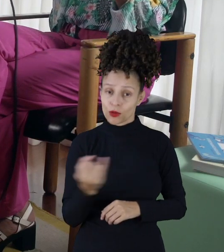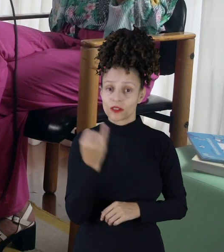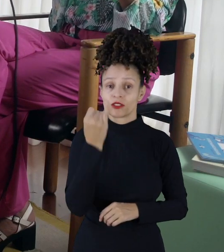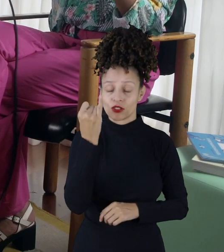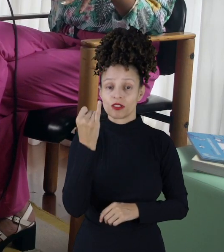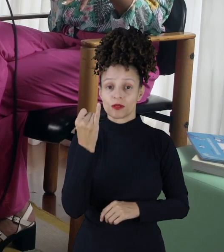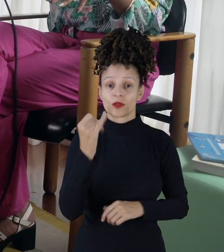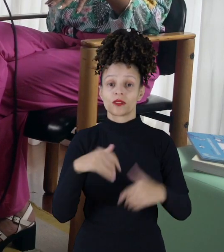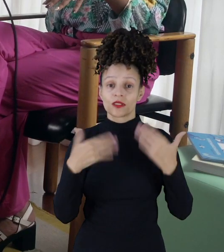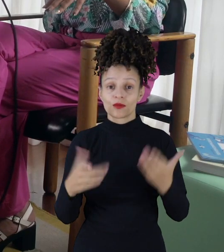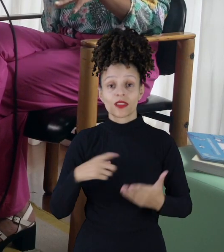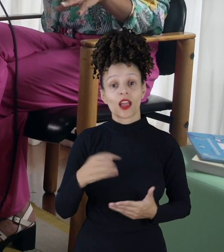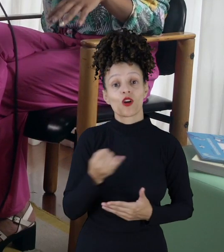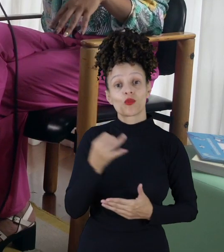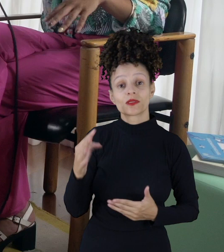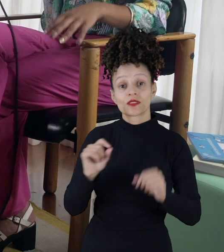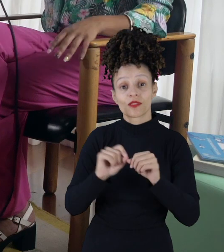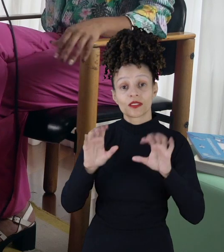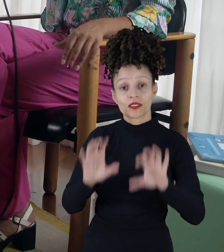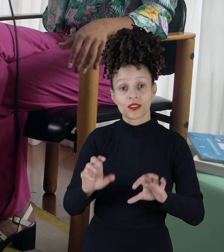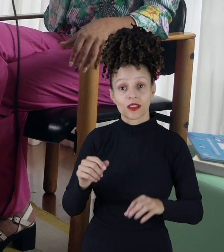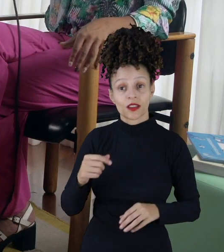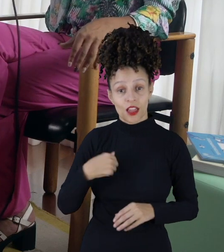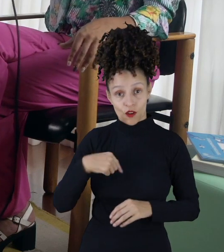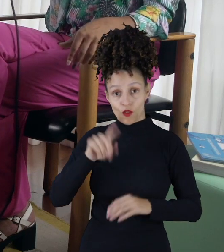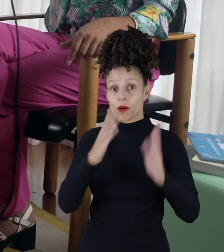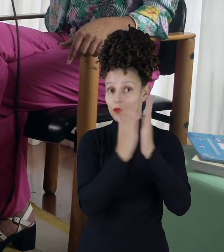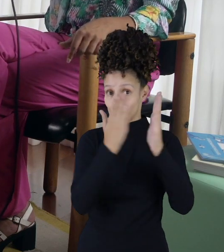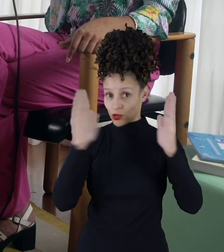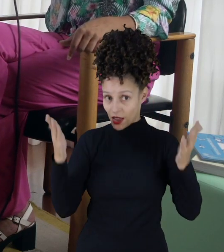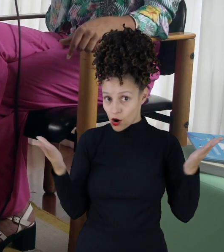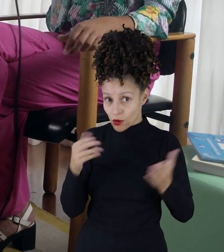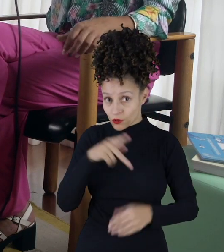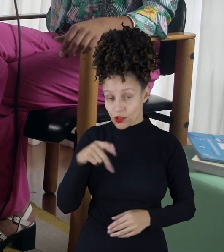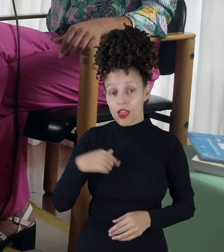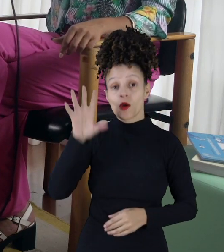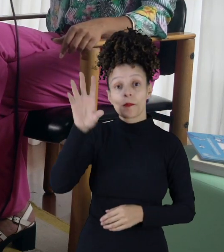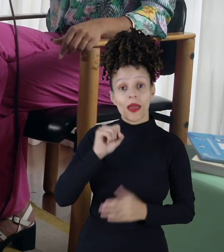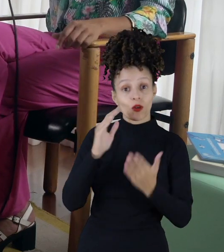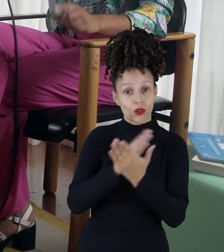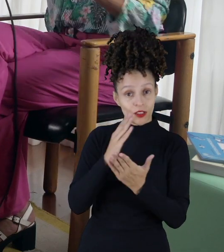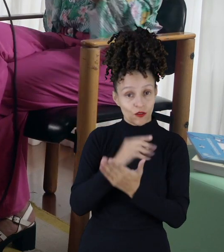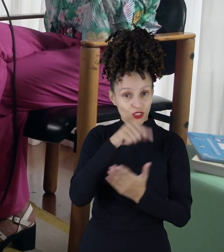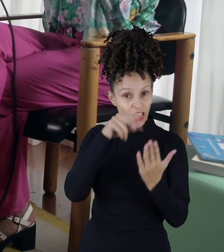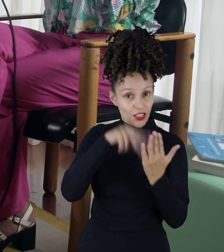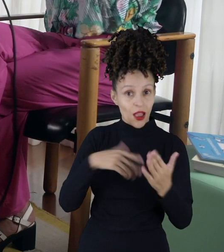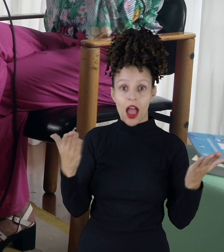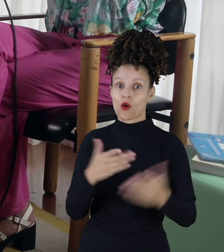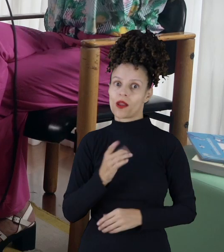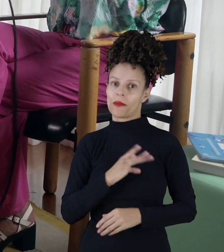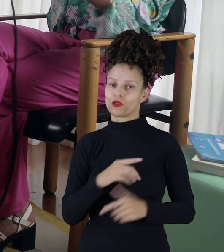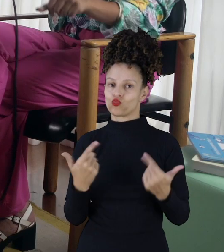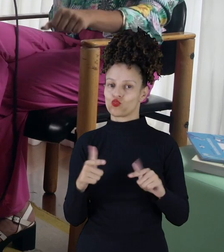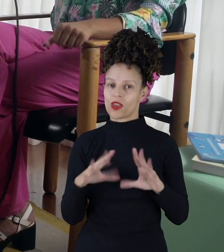ele é importantíssimo. Sim. E aí tem umas que fazem assim, eu vou na biblioteca agora, professora, e eu pego aquele livro que você lia